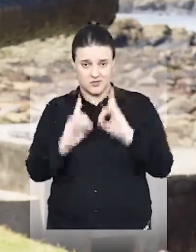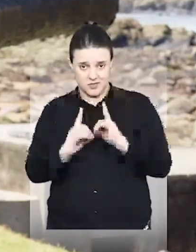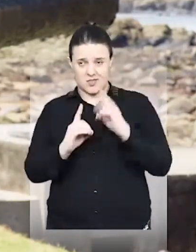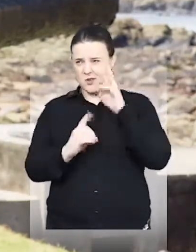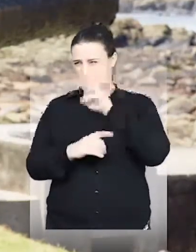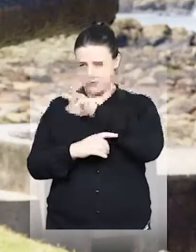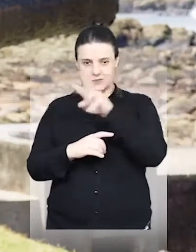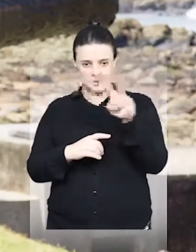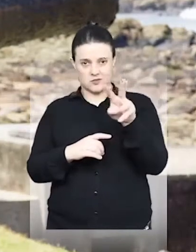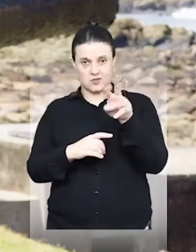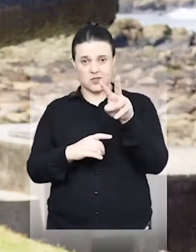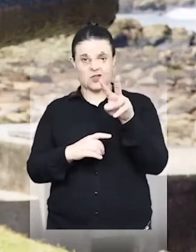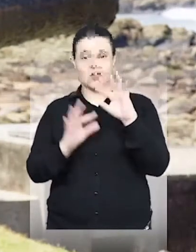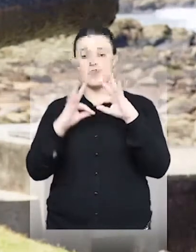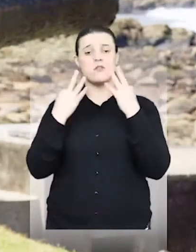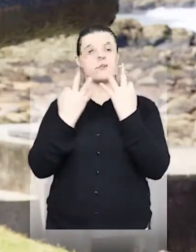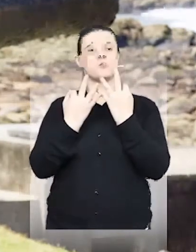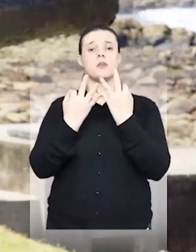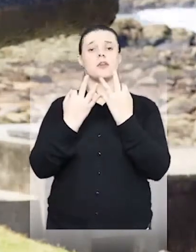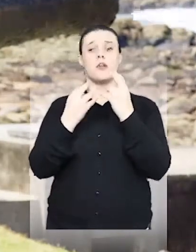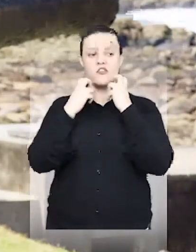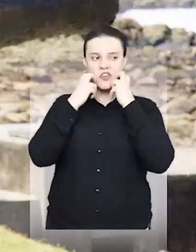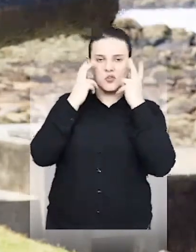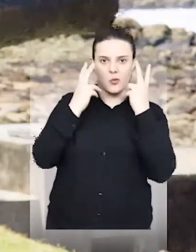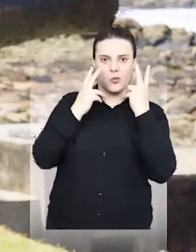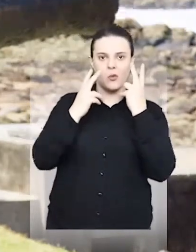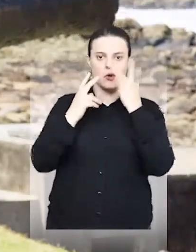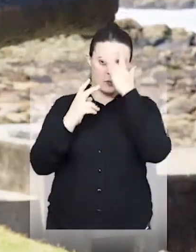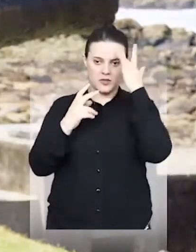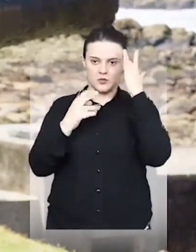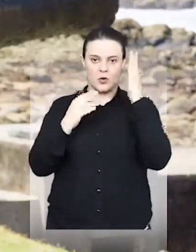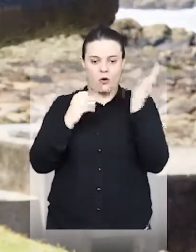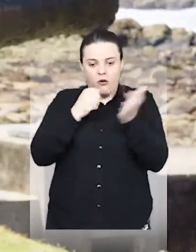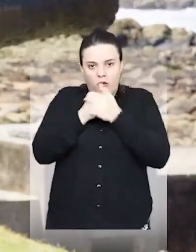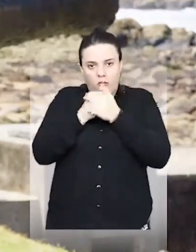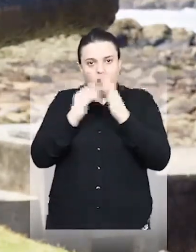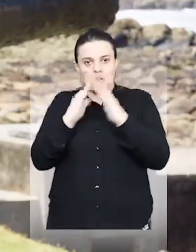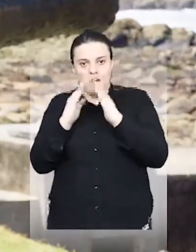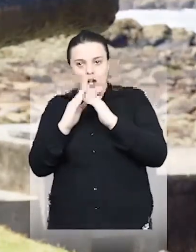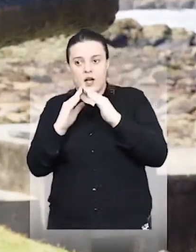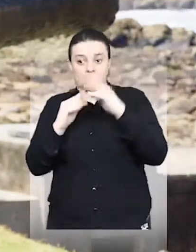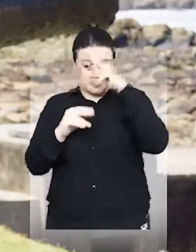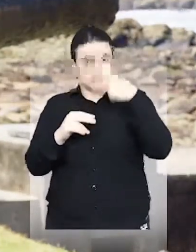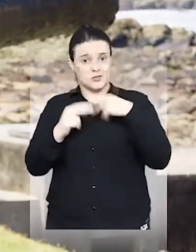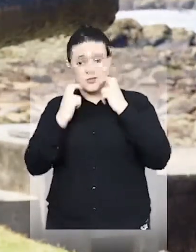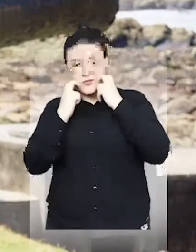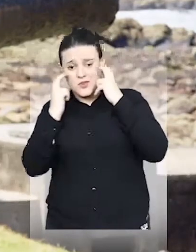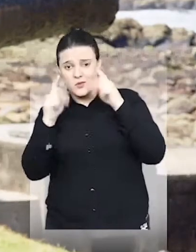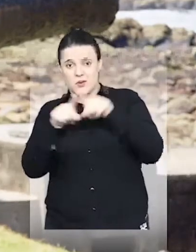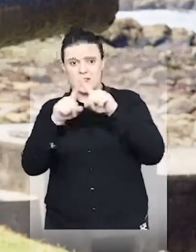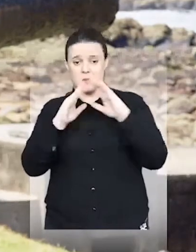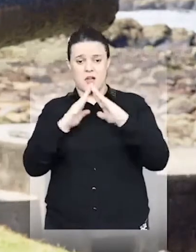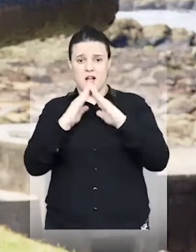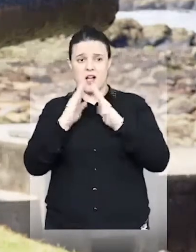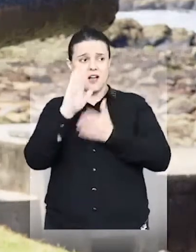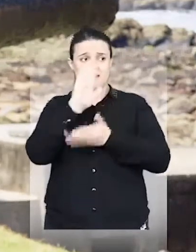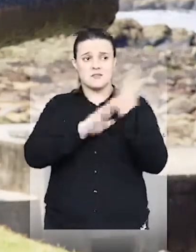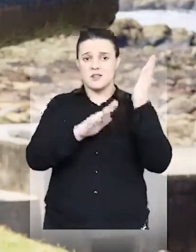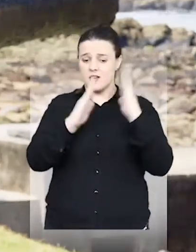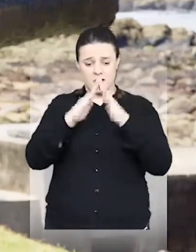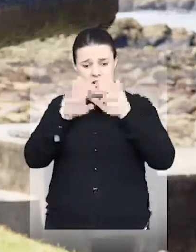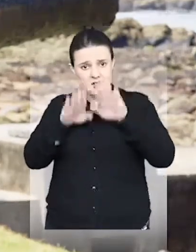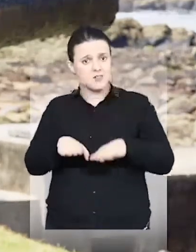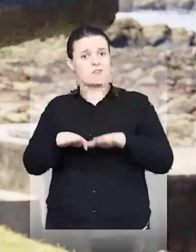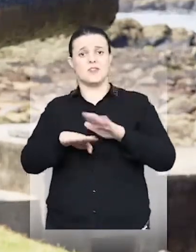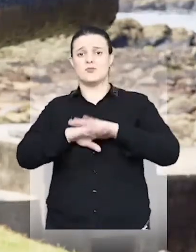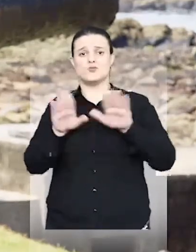com deficiência, eu vejo, a família tem vergonha, o cara fica recluso, o próprio cara tem vergonha e não sai, não